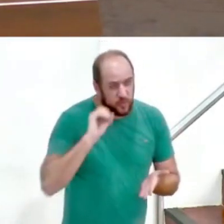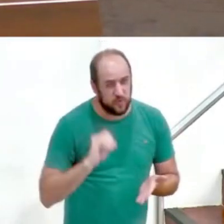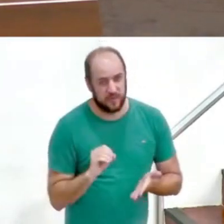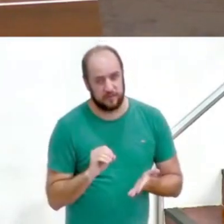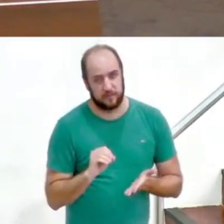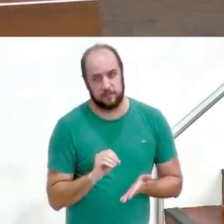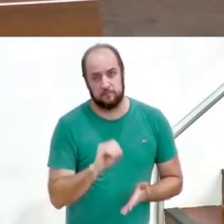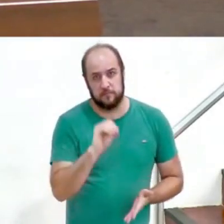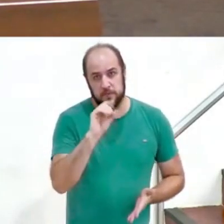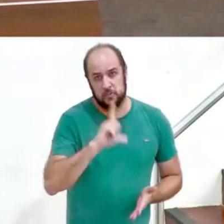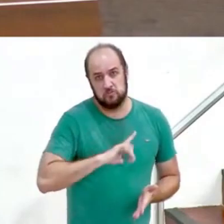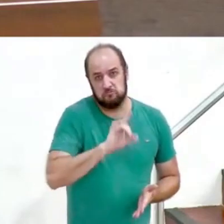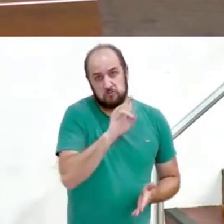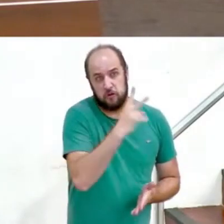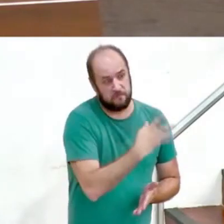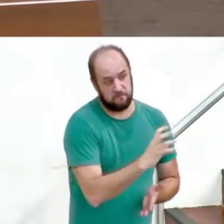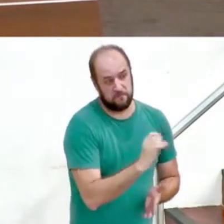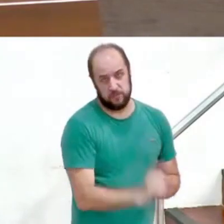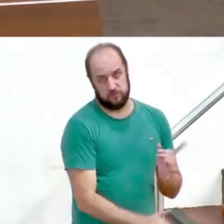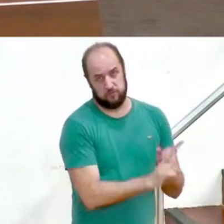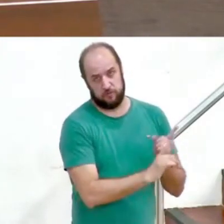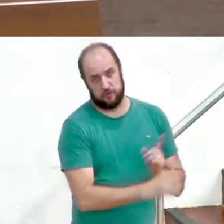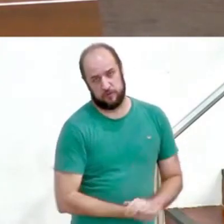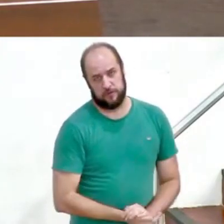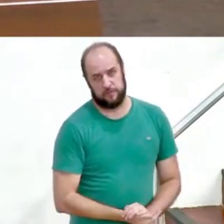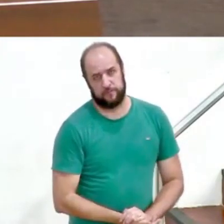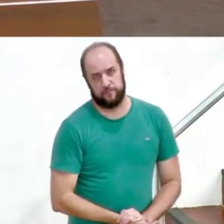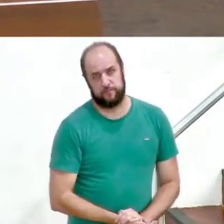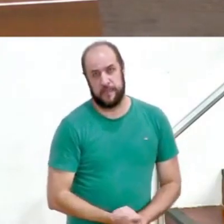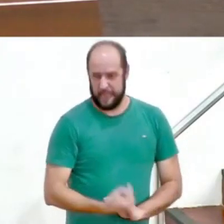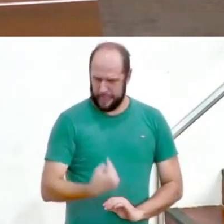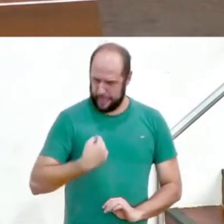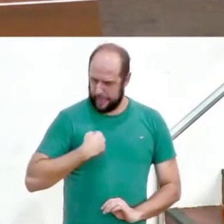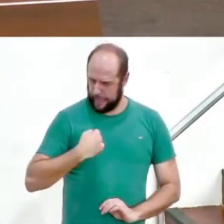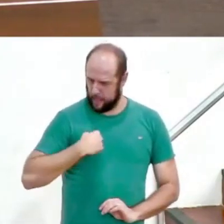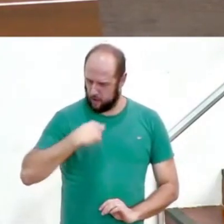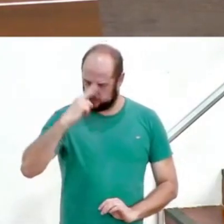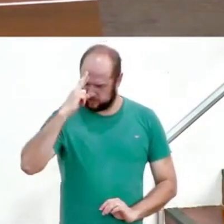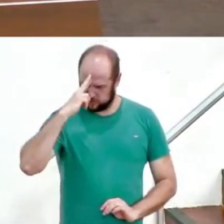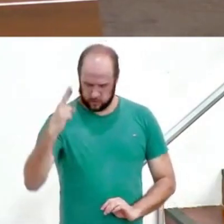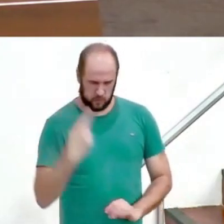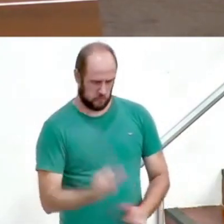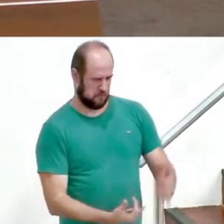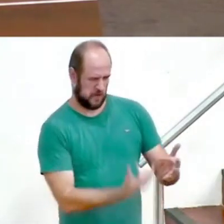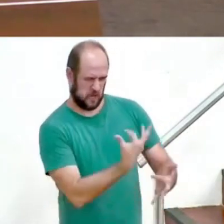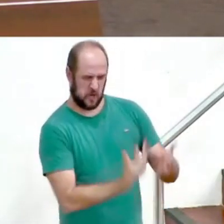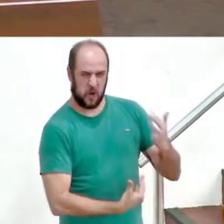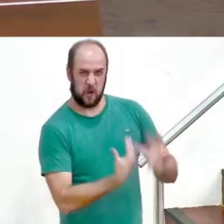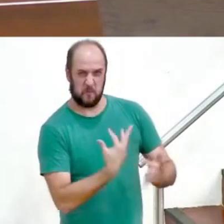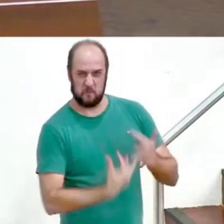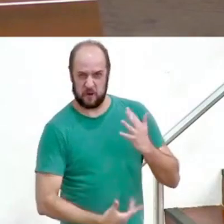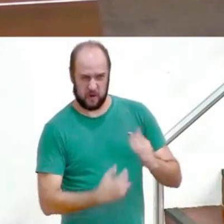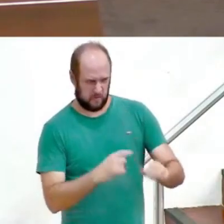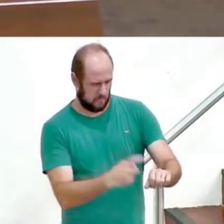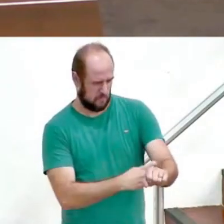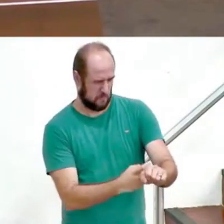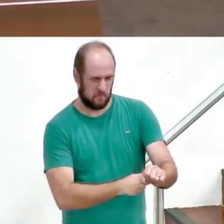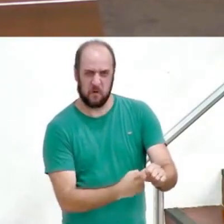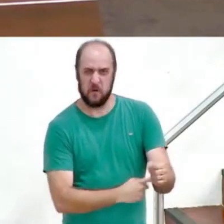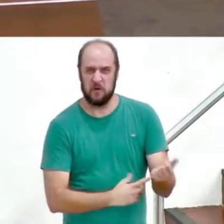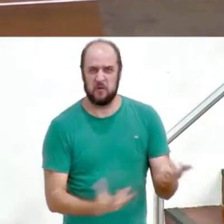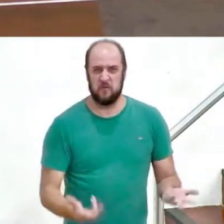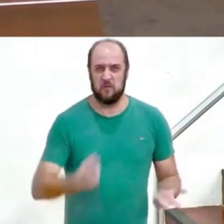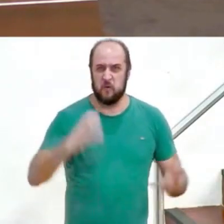e havia somente 20. Eu os feri com queimaduras, com ferrugem,